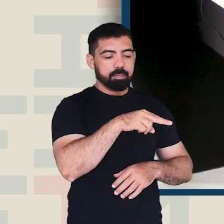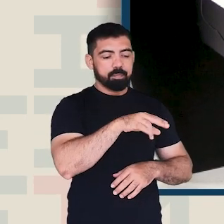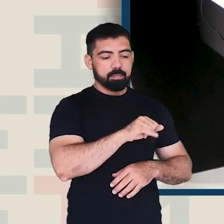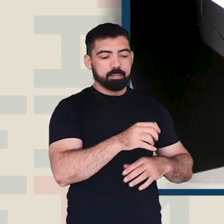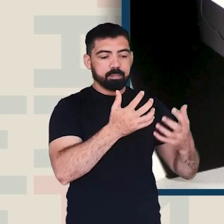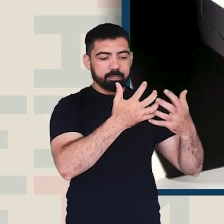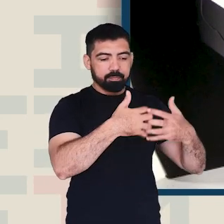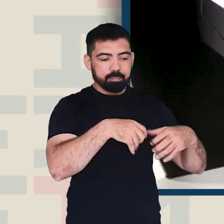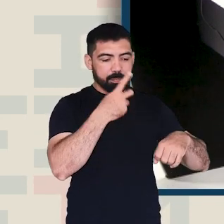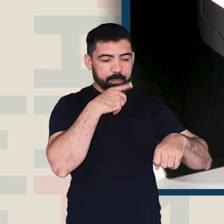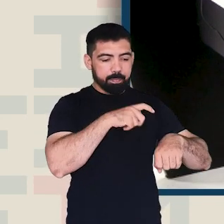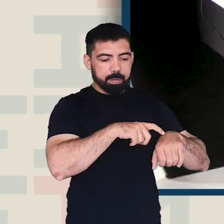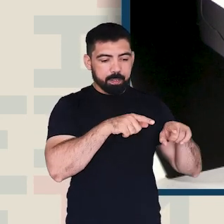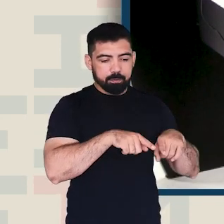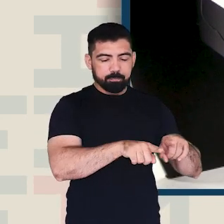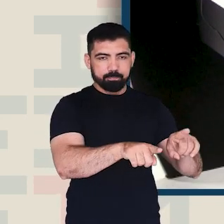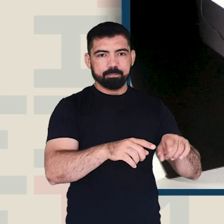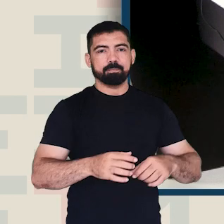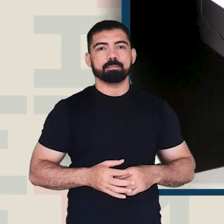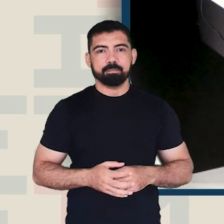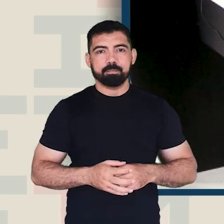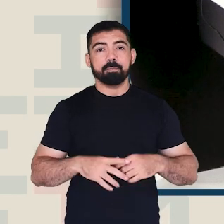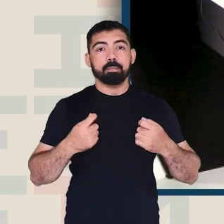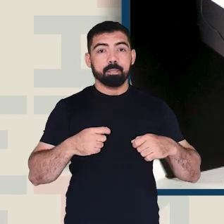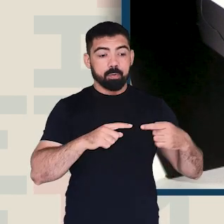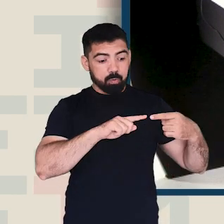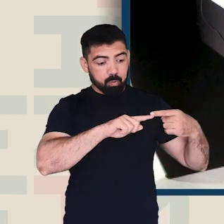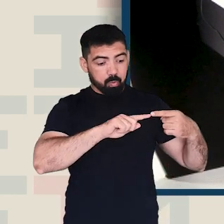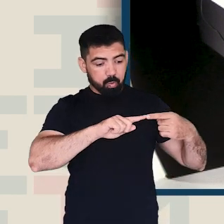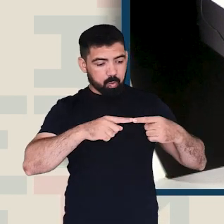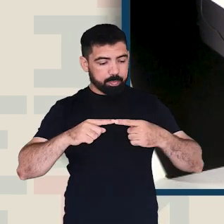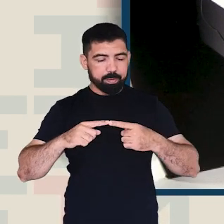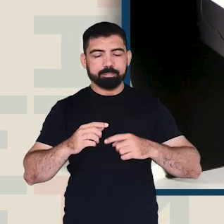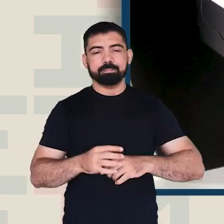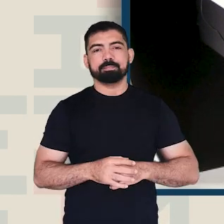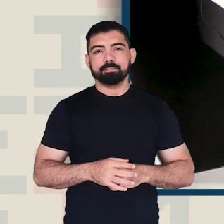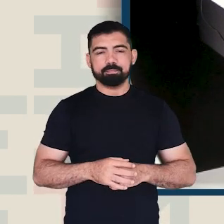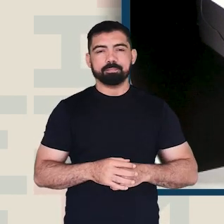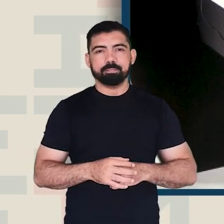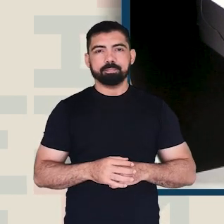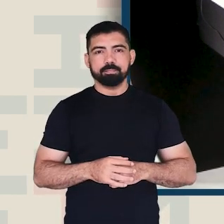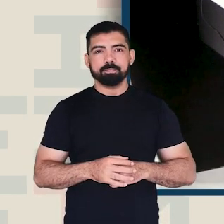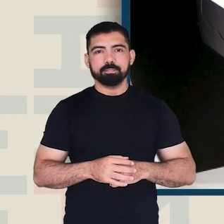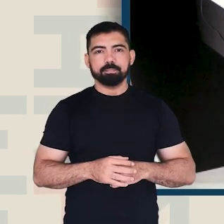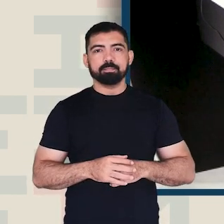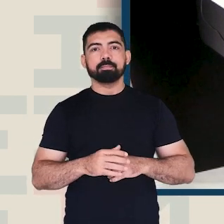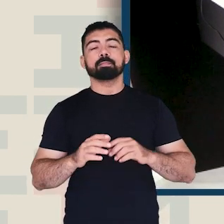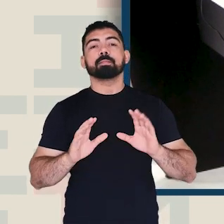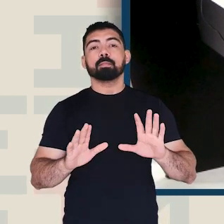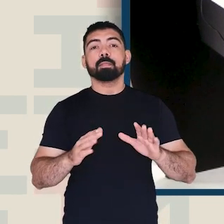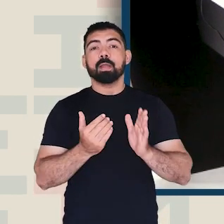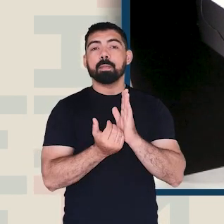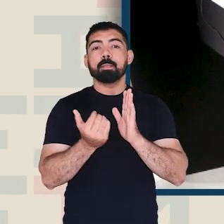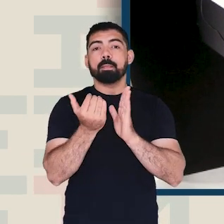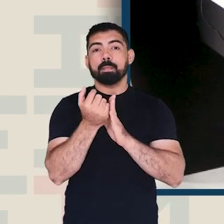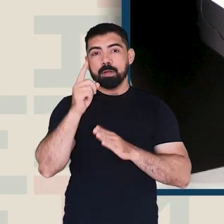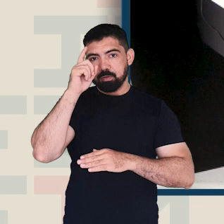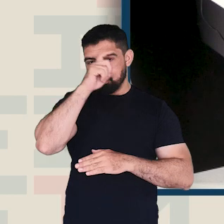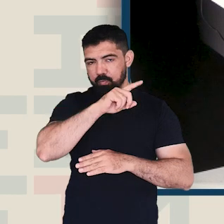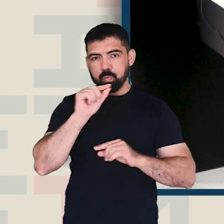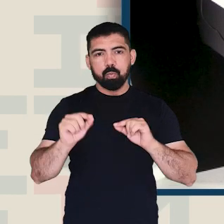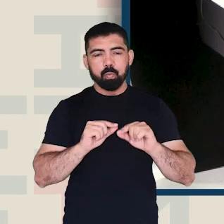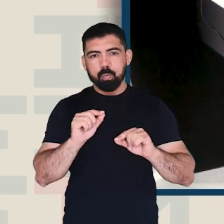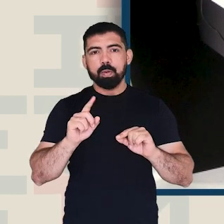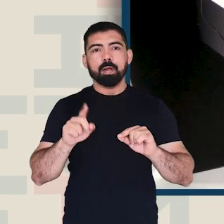sons simultâneos, todos de uma vez só. Ele precisa combinar, ok? E a definição um pouco mais difícil, na verdade bem mais